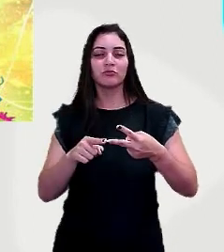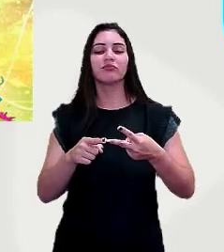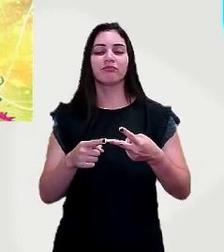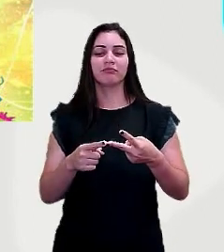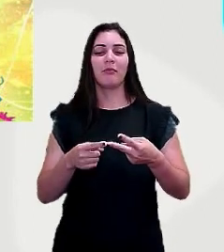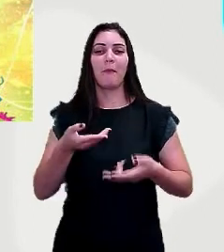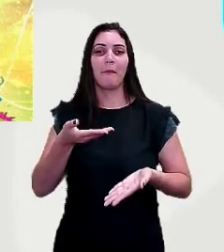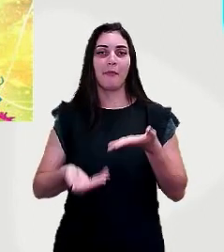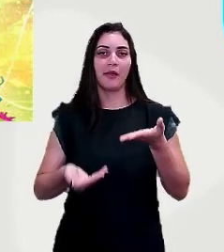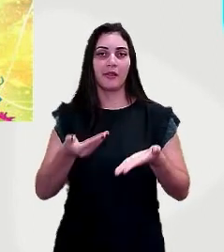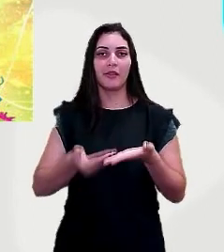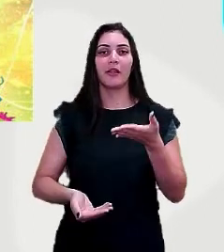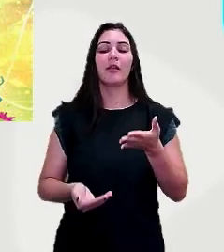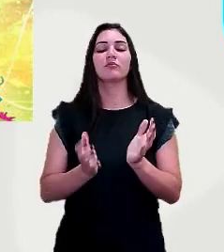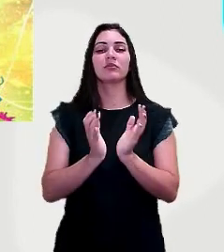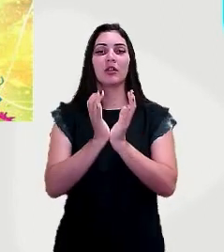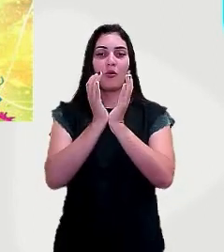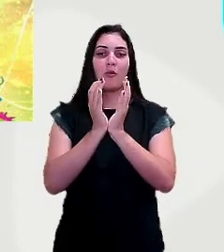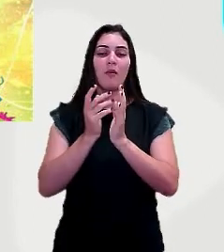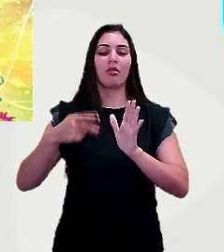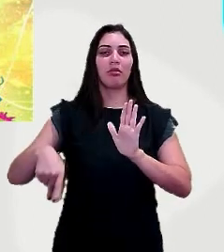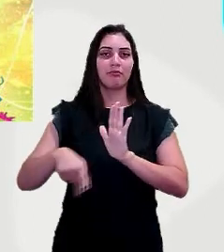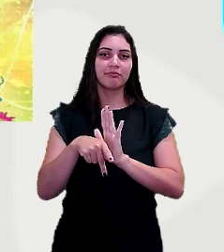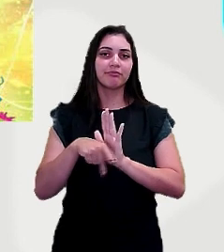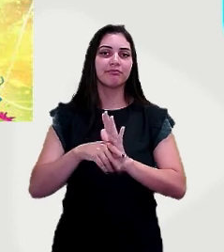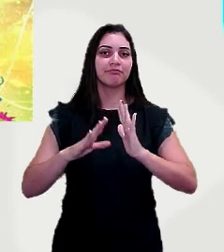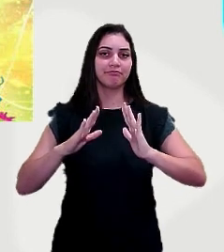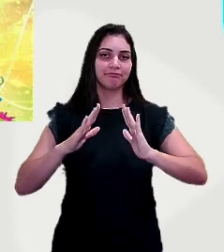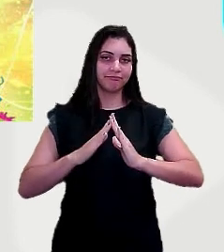perdemos a Copa em casa.